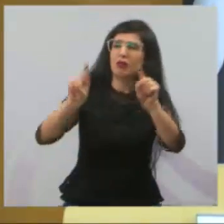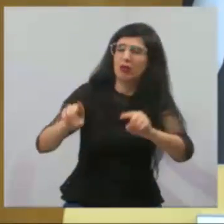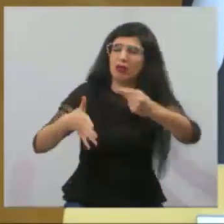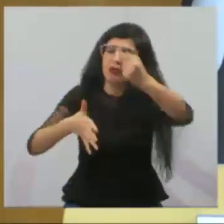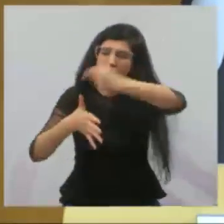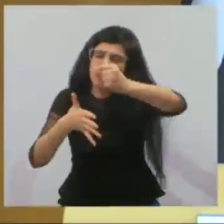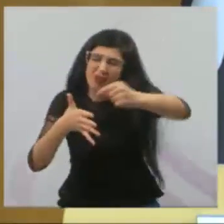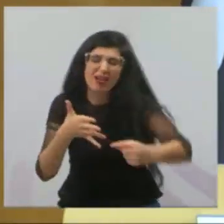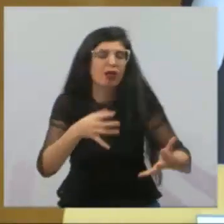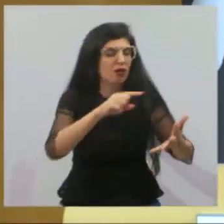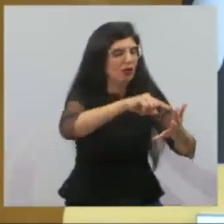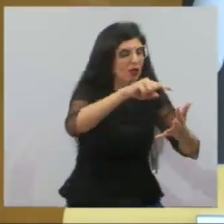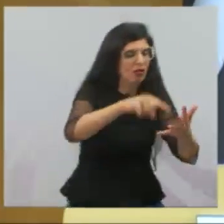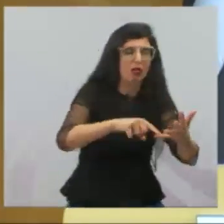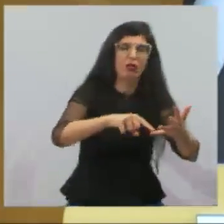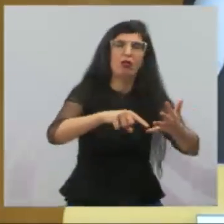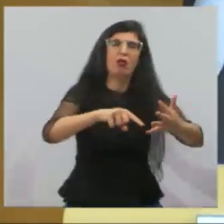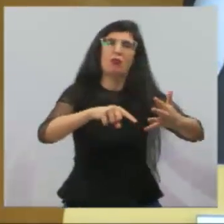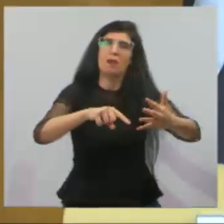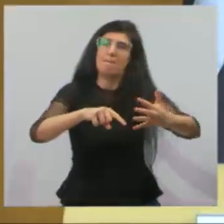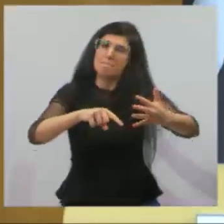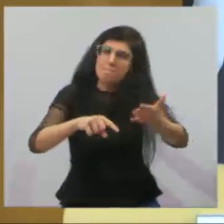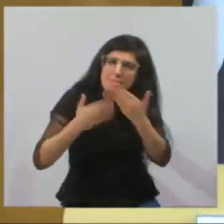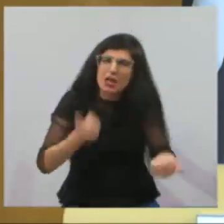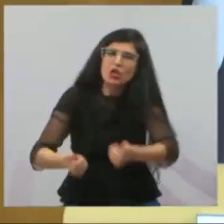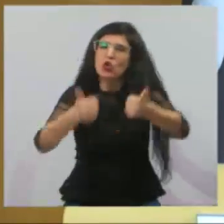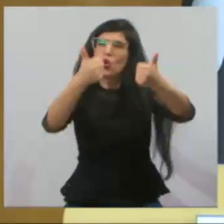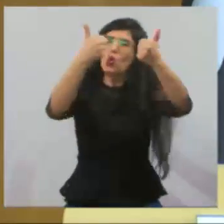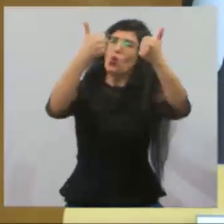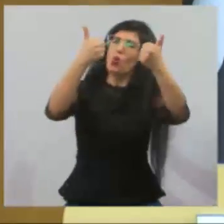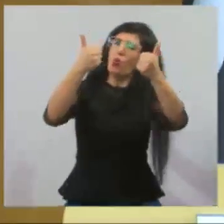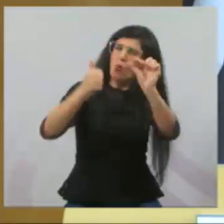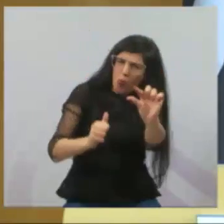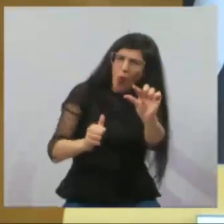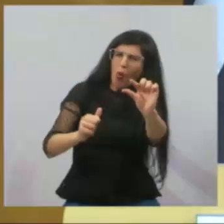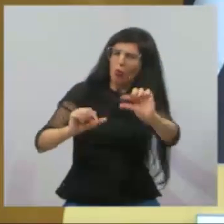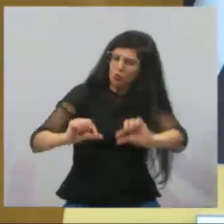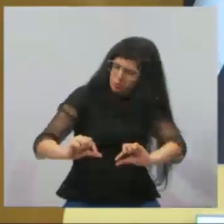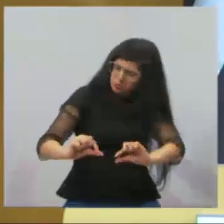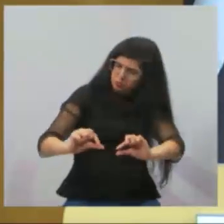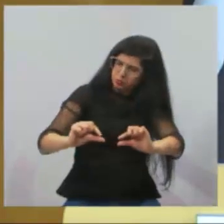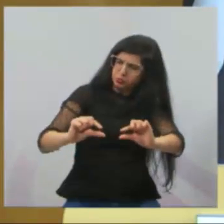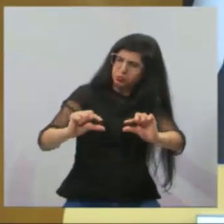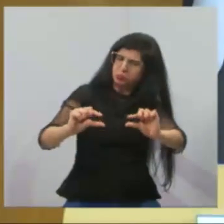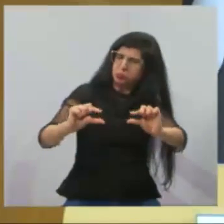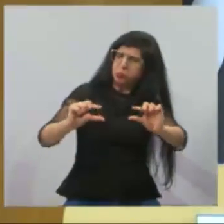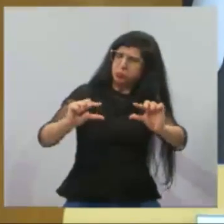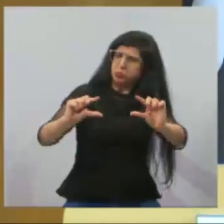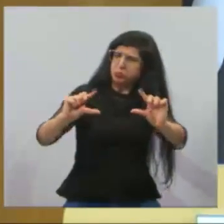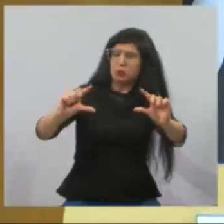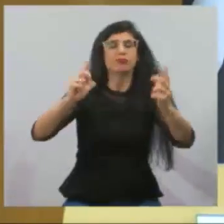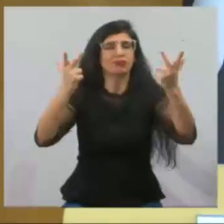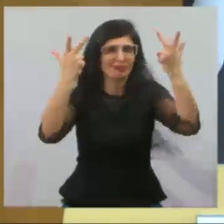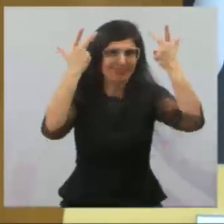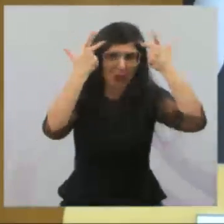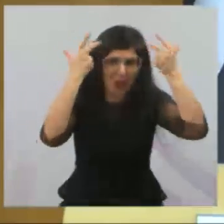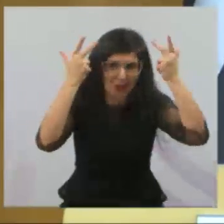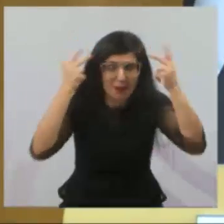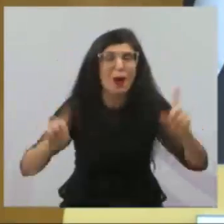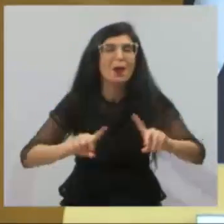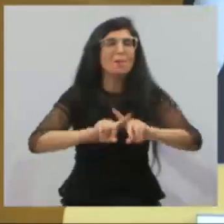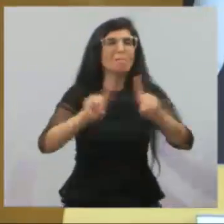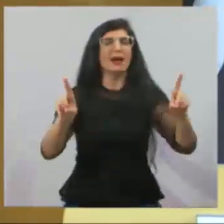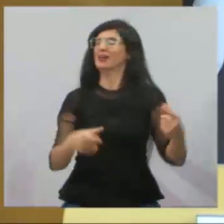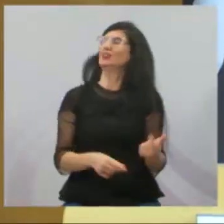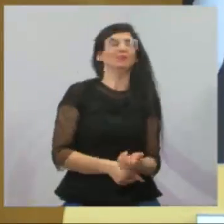referência, sim. Teve algumas melhorias, mas tem muitas melhorias que não mudou. E quando se falava de